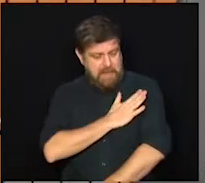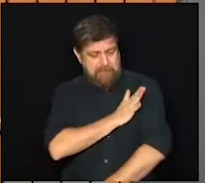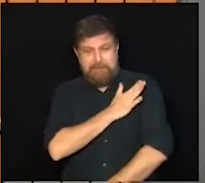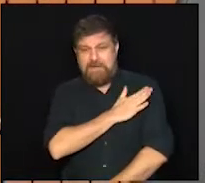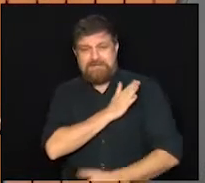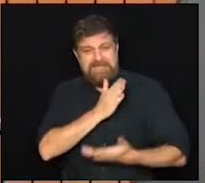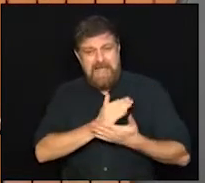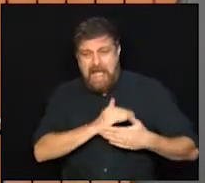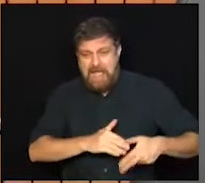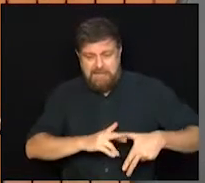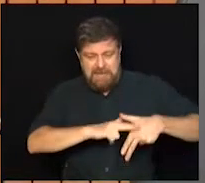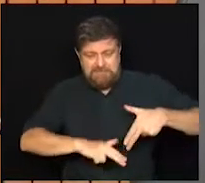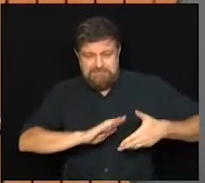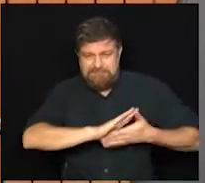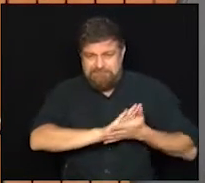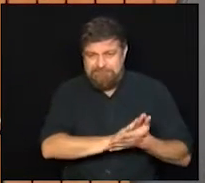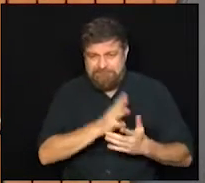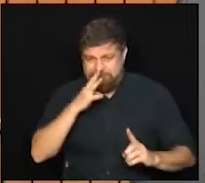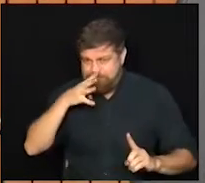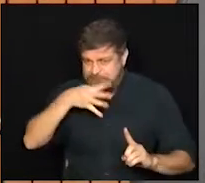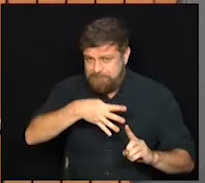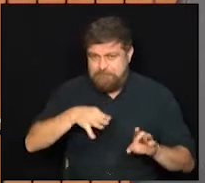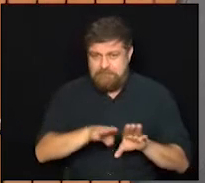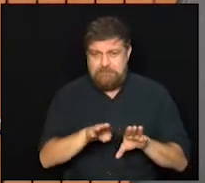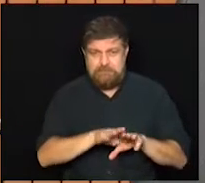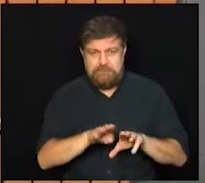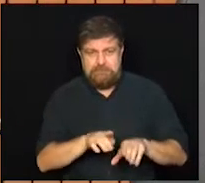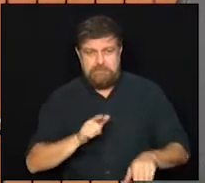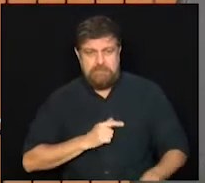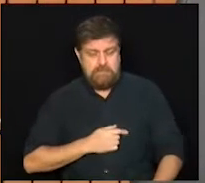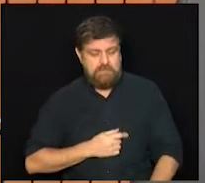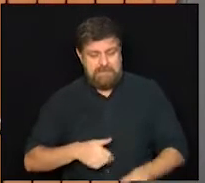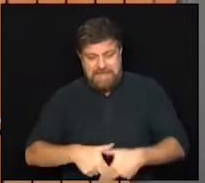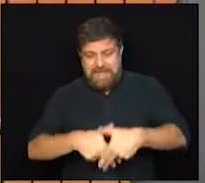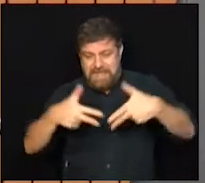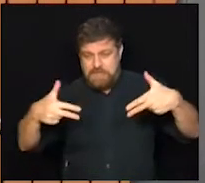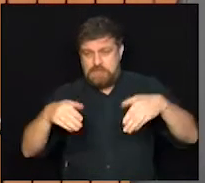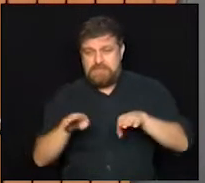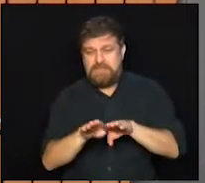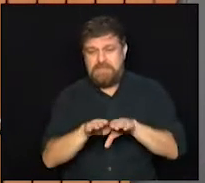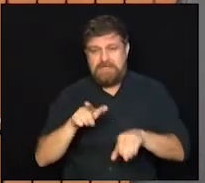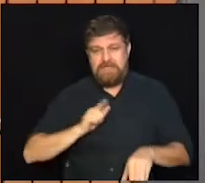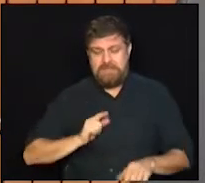opressões de gênero, raça, etnia, orientação sexual, nacionalidade, identidade